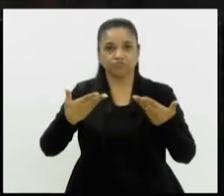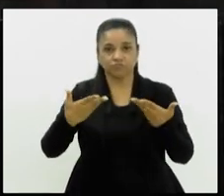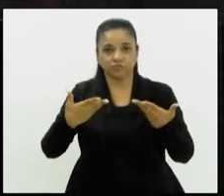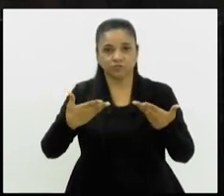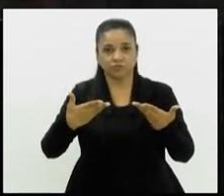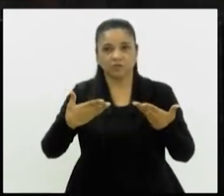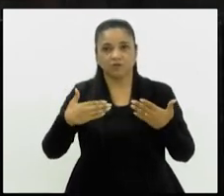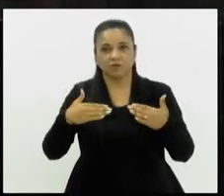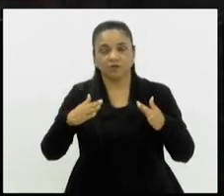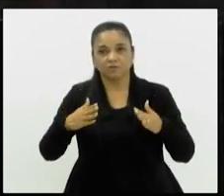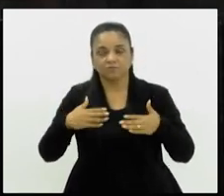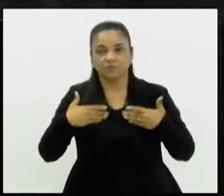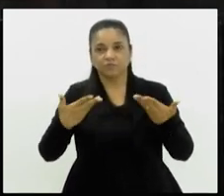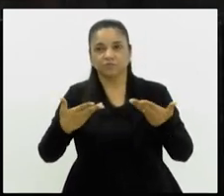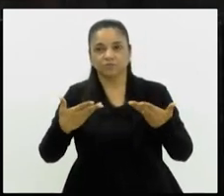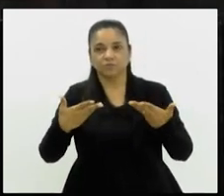fato